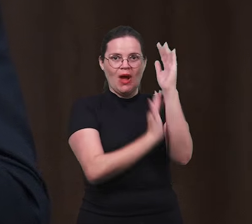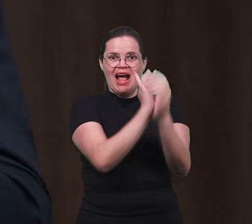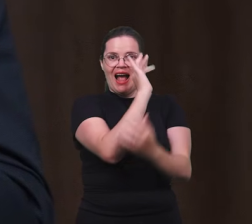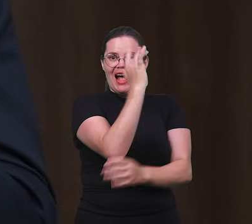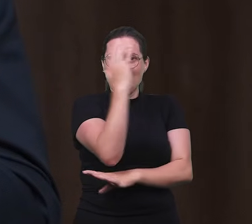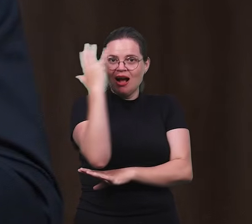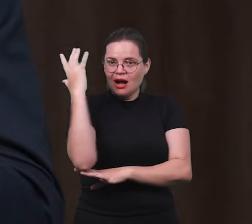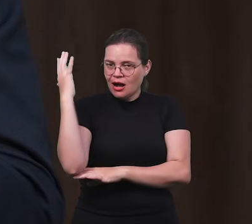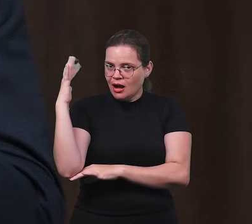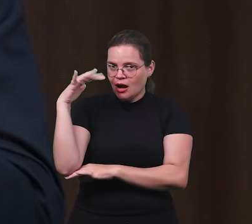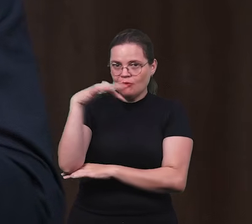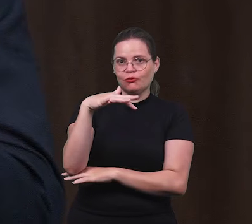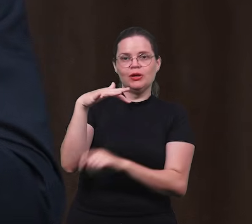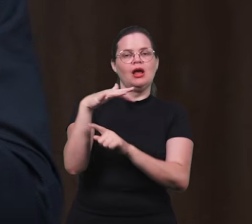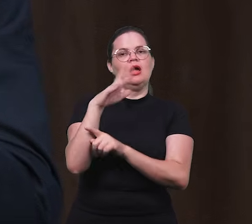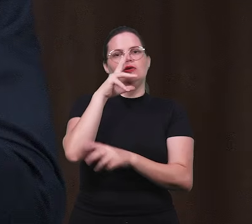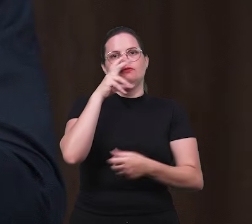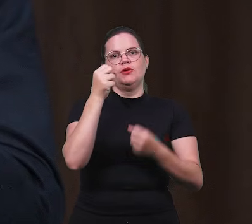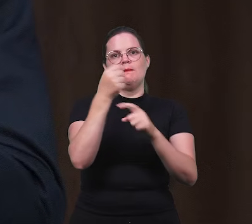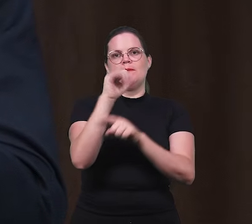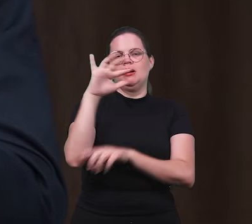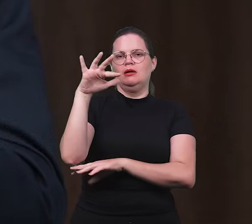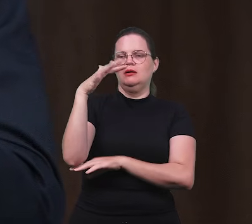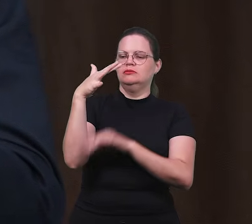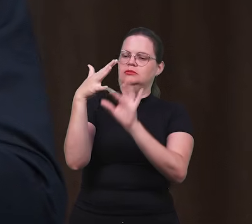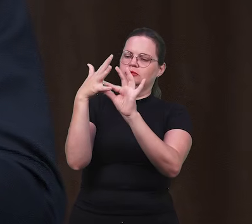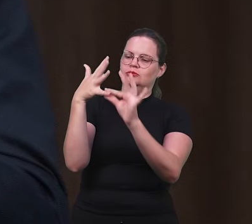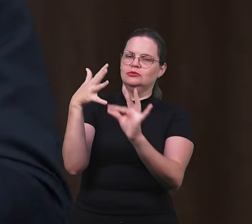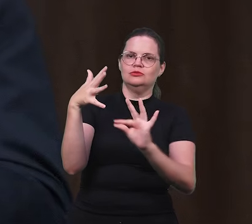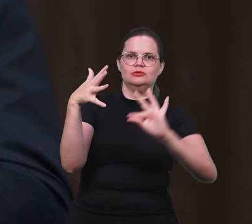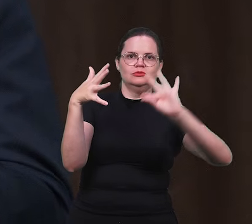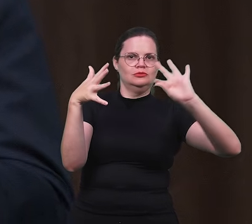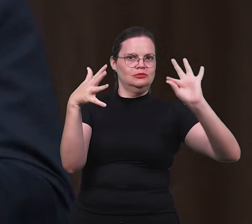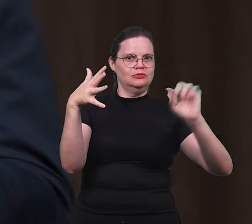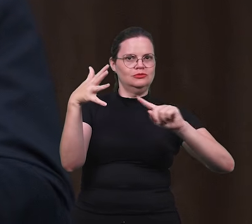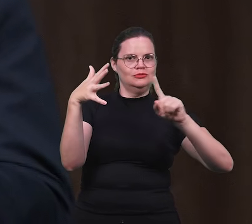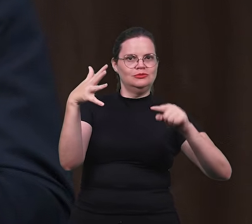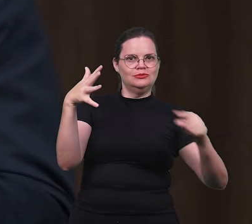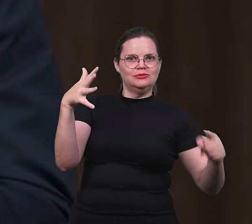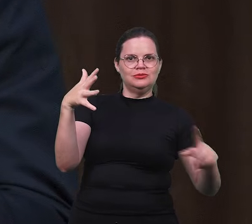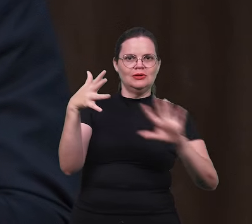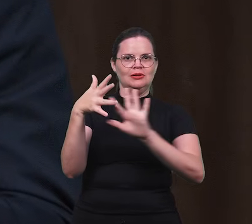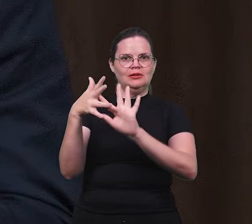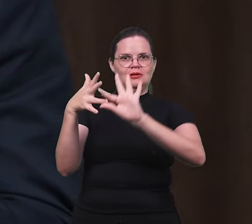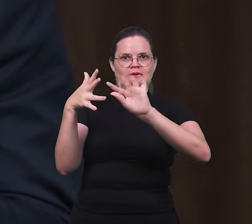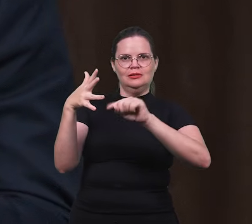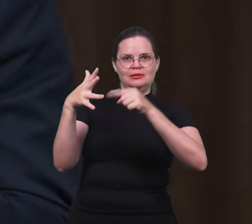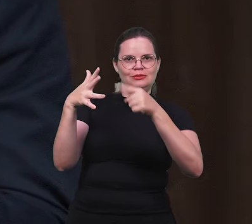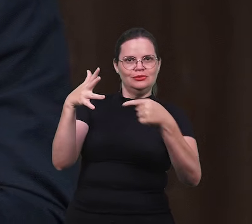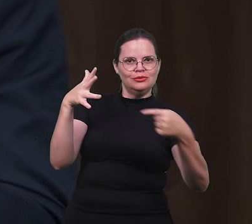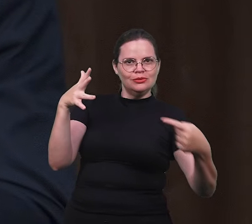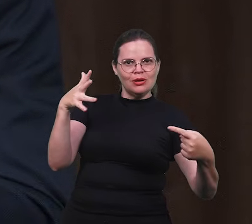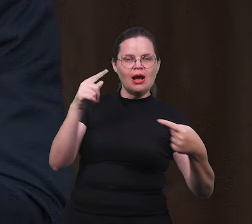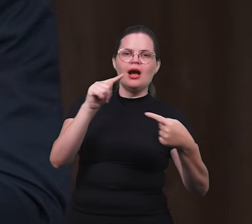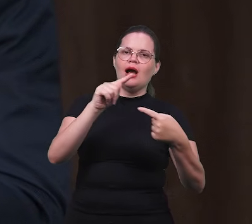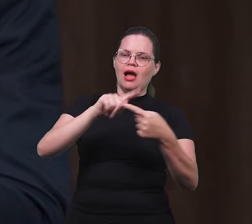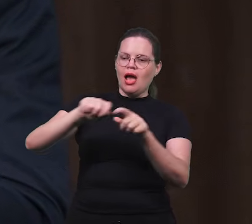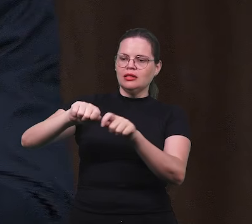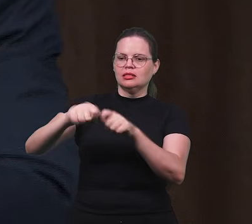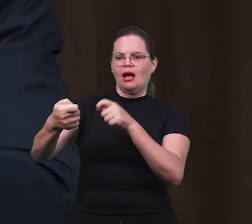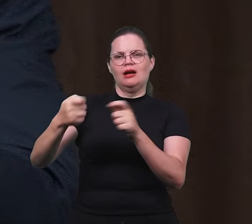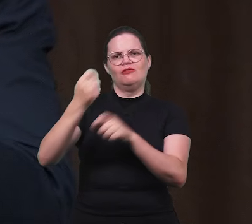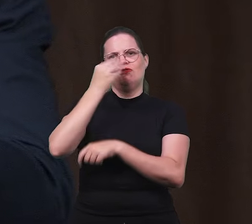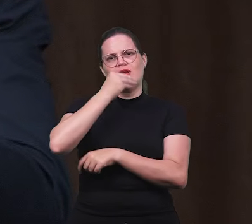séculos. Quer dizer, os galhos eu pensaria aqui como os filhos, a fragilidade da infância. Sim. A fragilidade